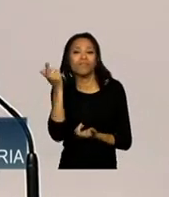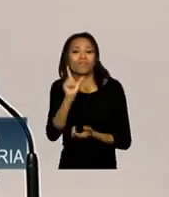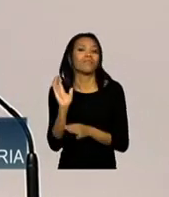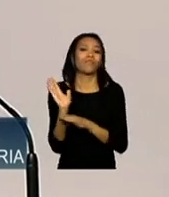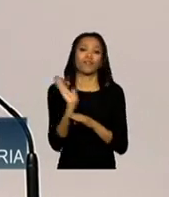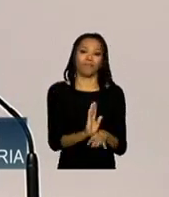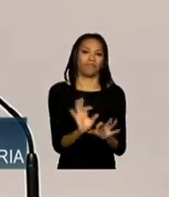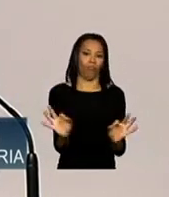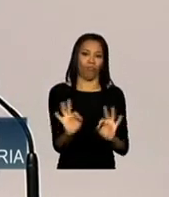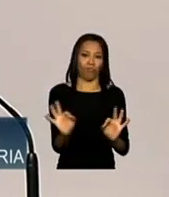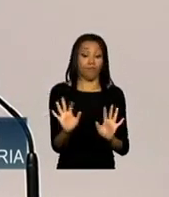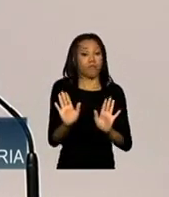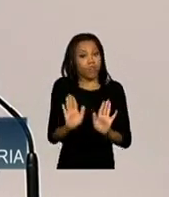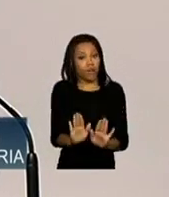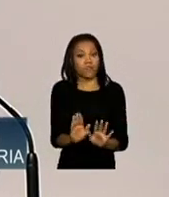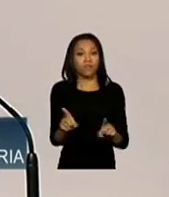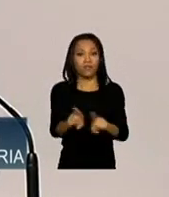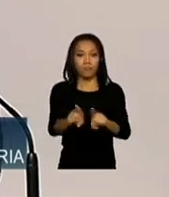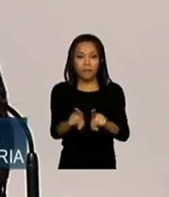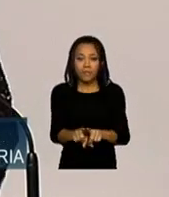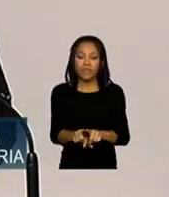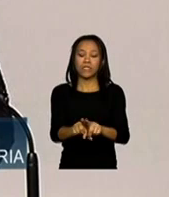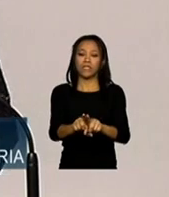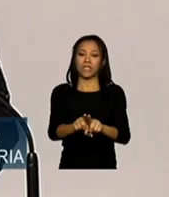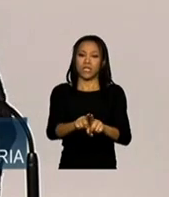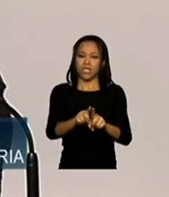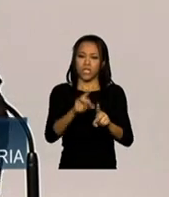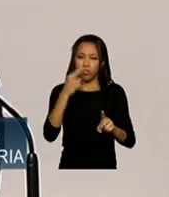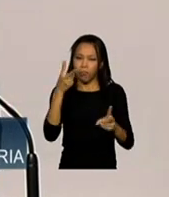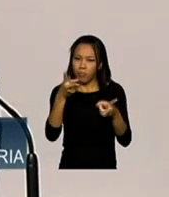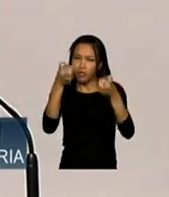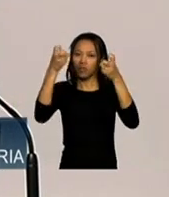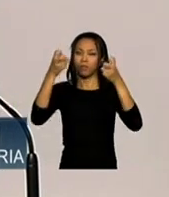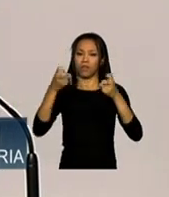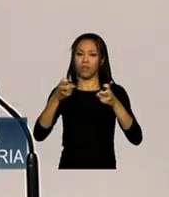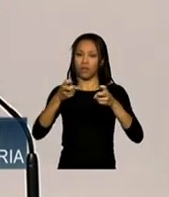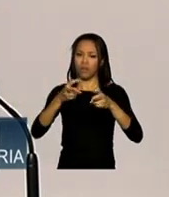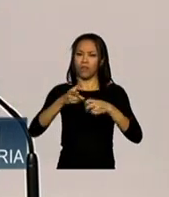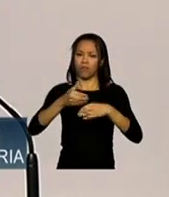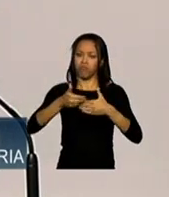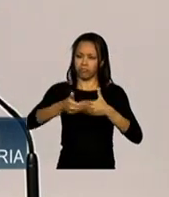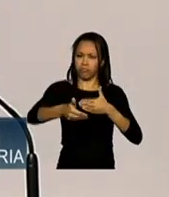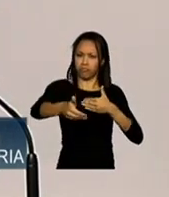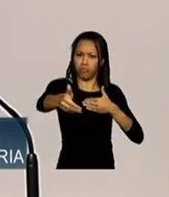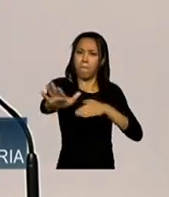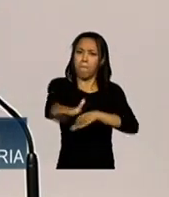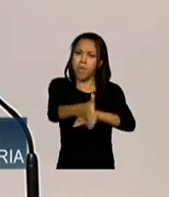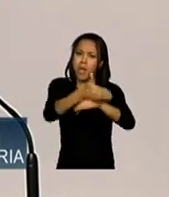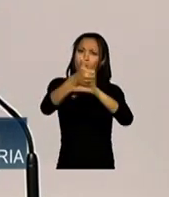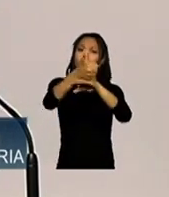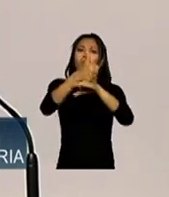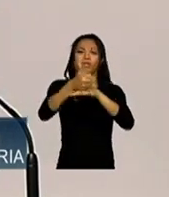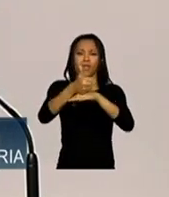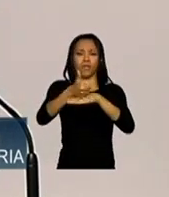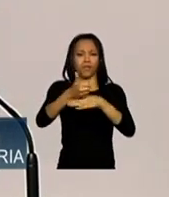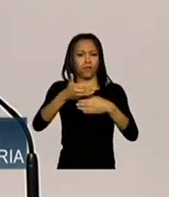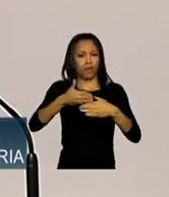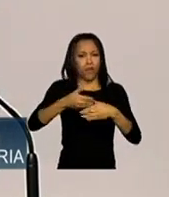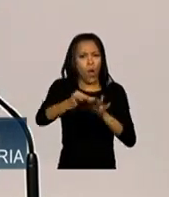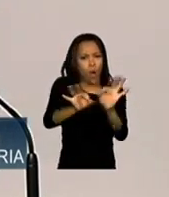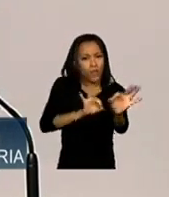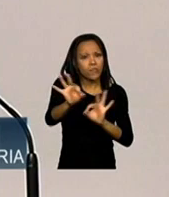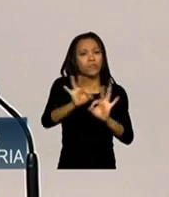mas, sobretudo, do ponto de vista da melhoria da nossa institucionalidade, da